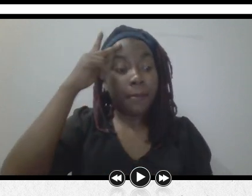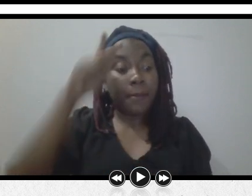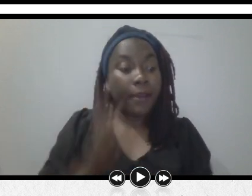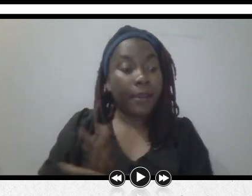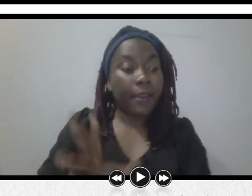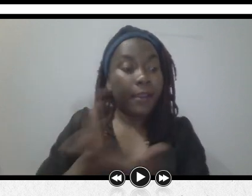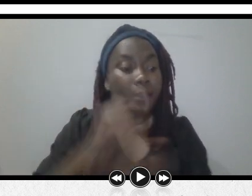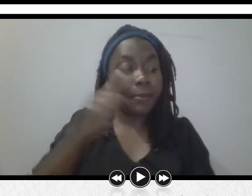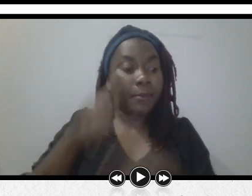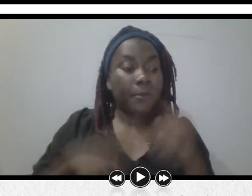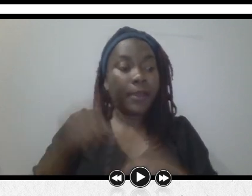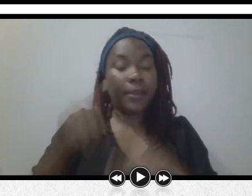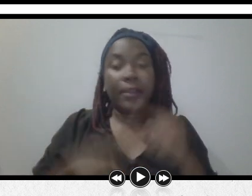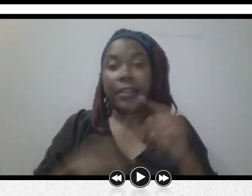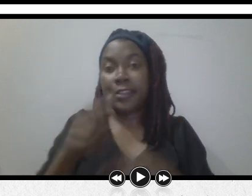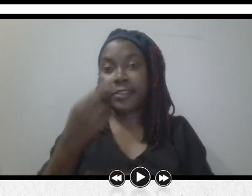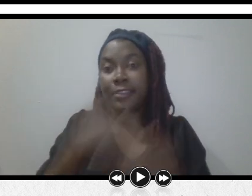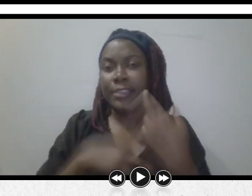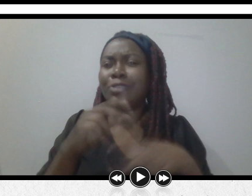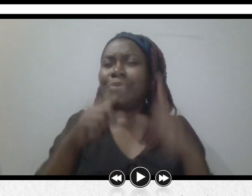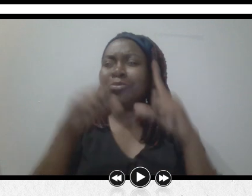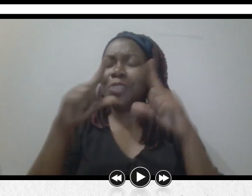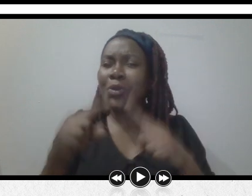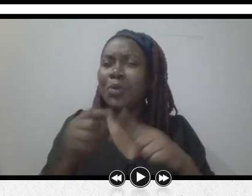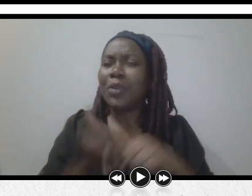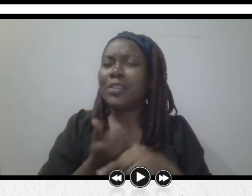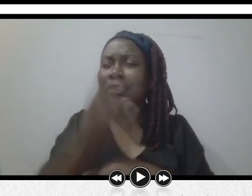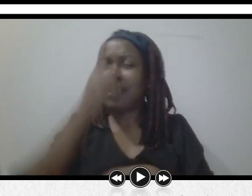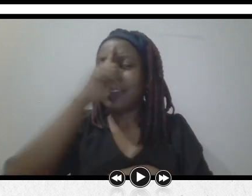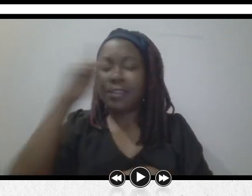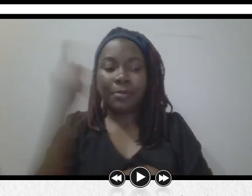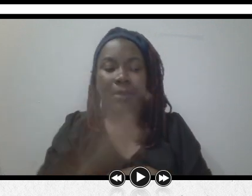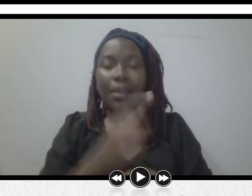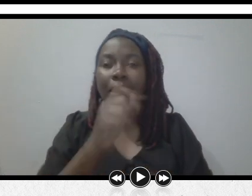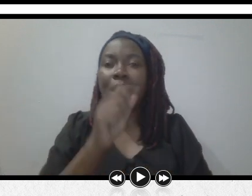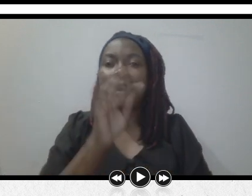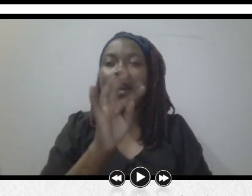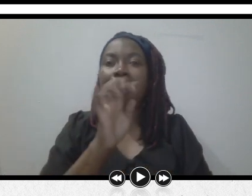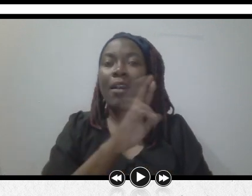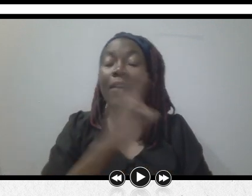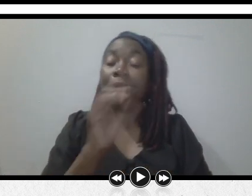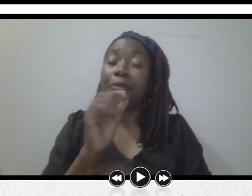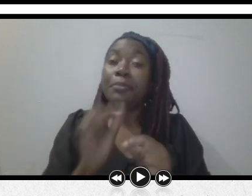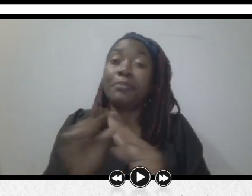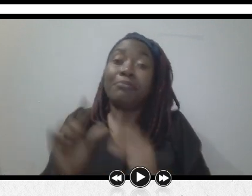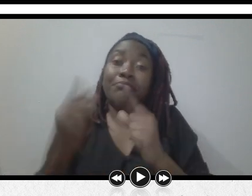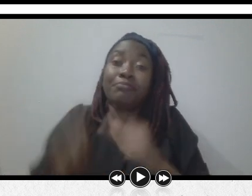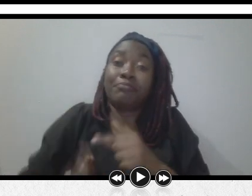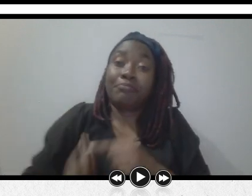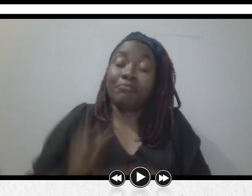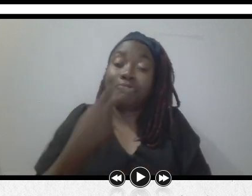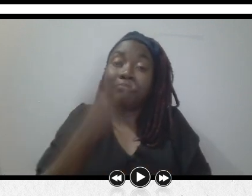renda, especialmente para os catadores de materiais recicláveis, e diminui a quantidade de material encaminhado para o aterro